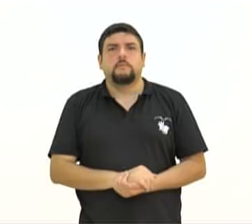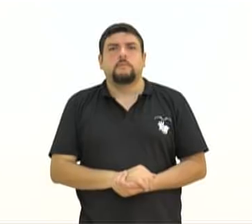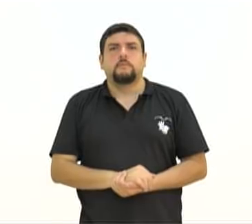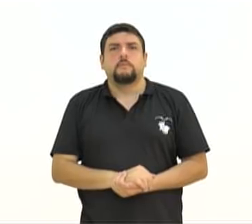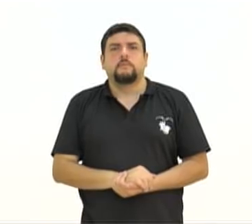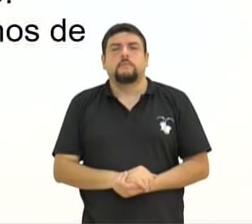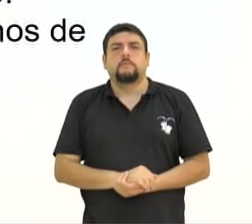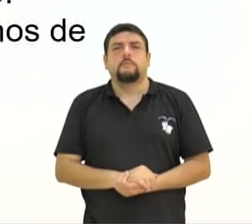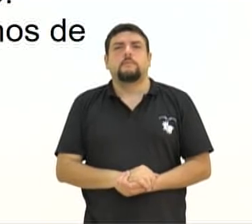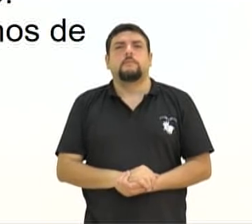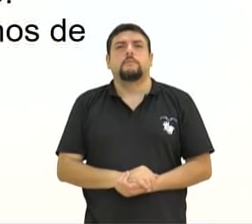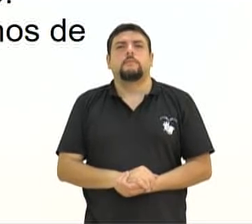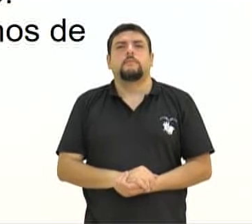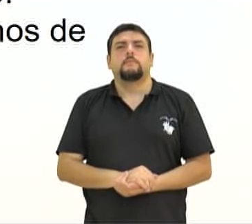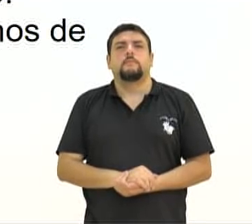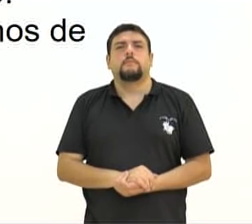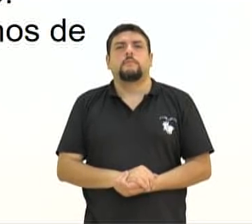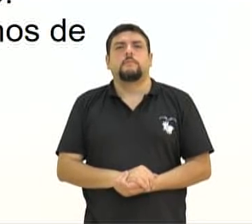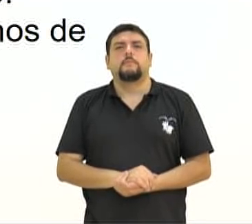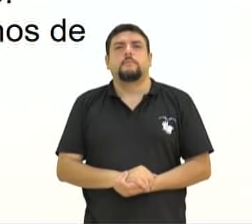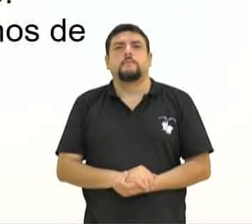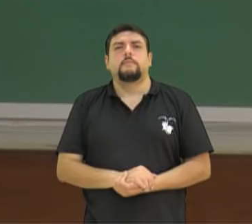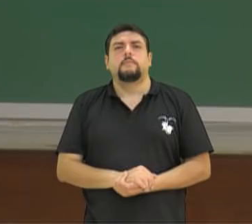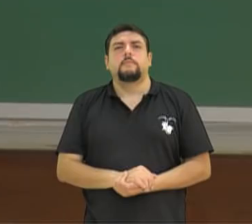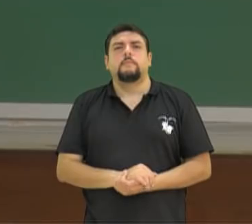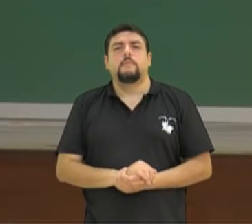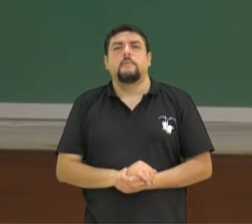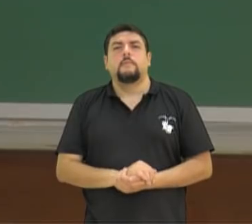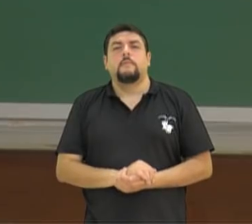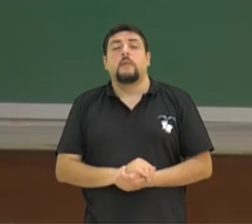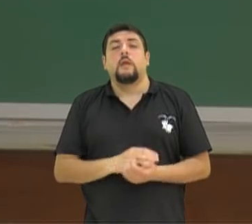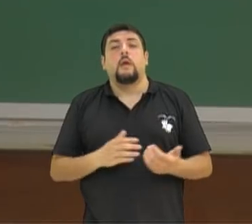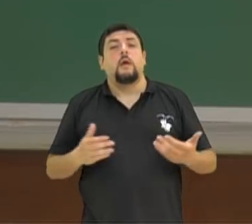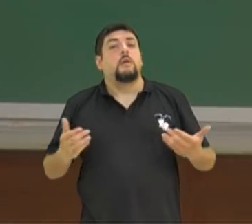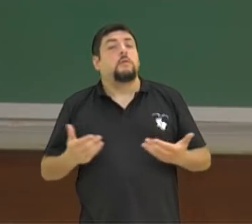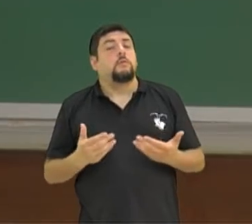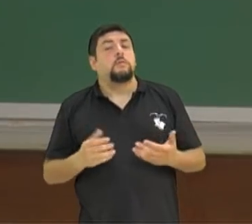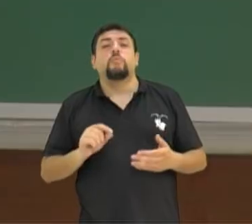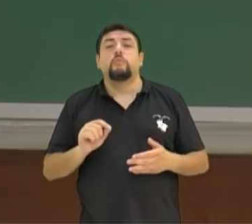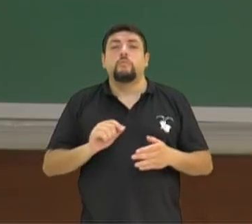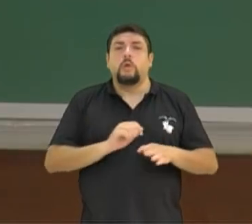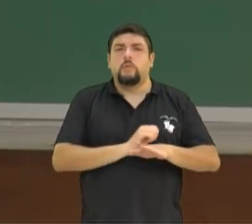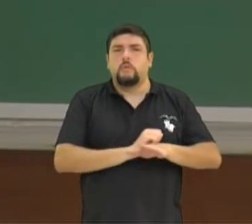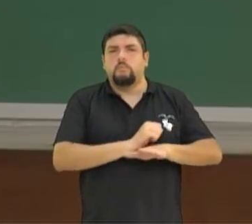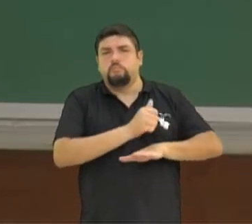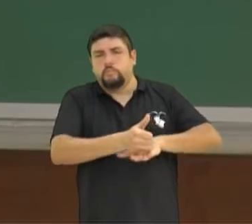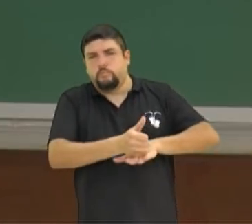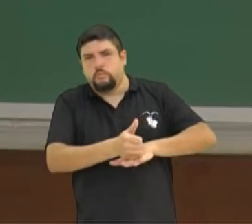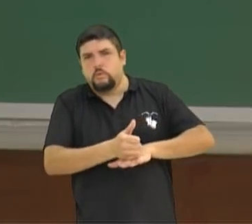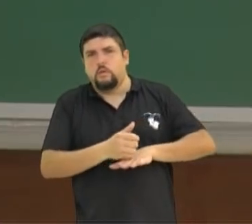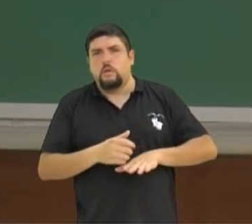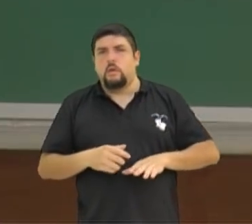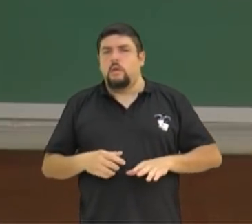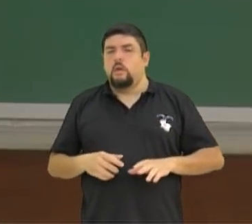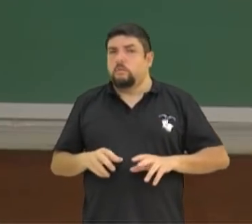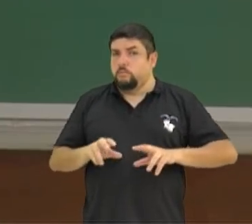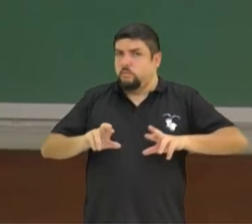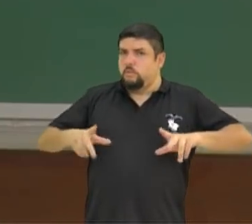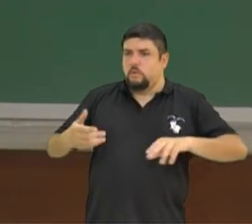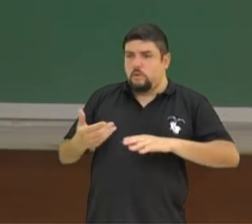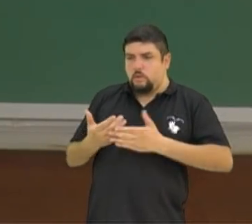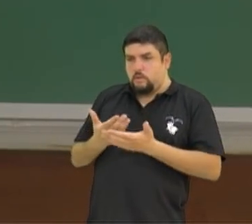personificação ou prosopopeia, ok? Vamos ver agora casos de metonímia diferentes dos que a gente já estudou na aula